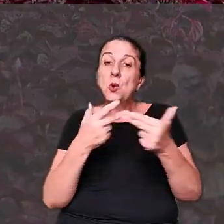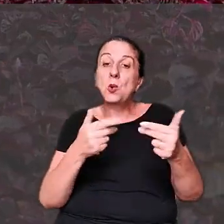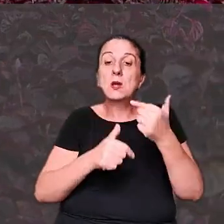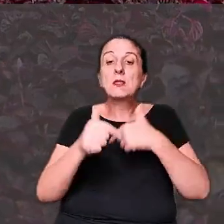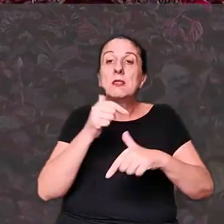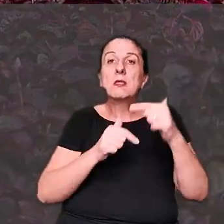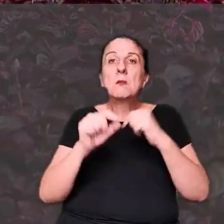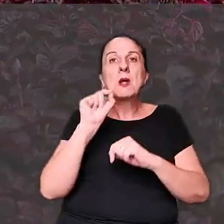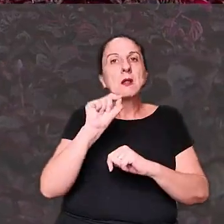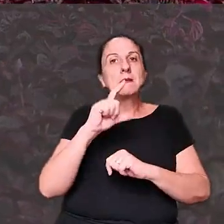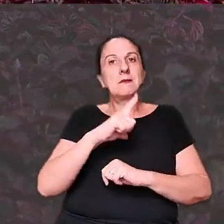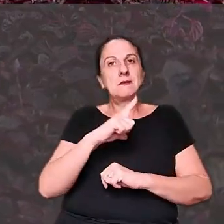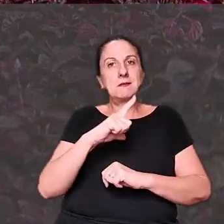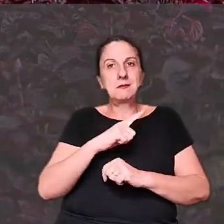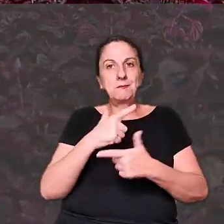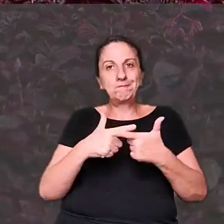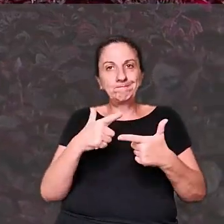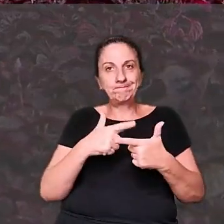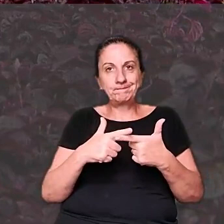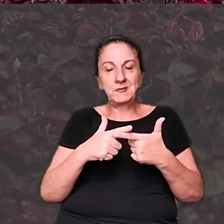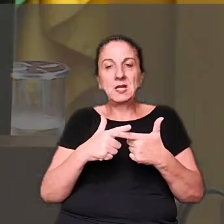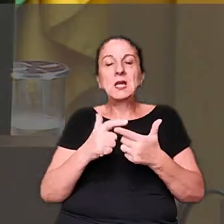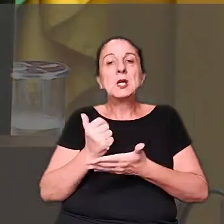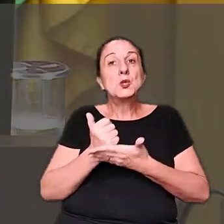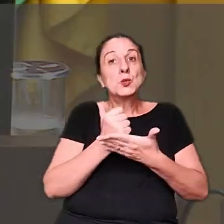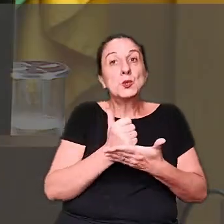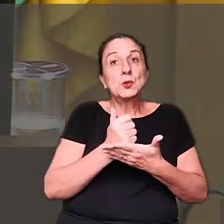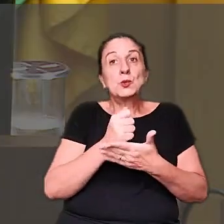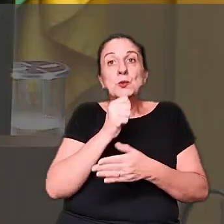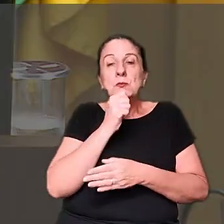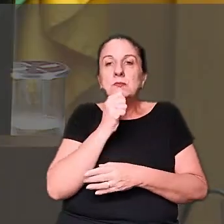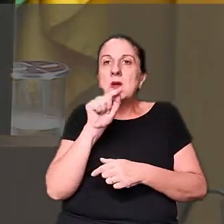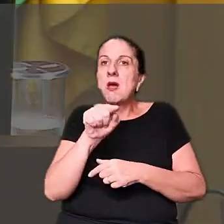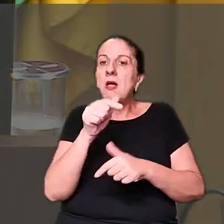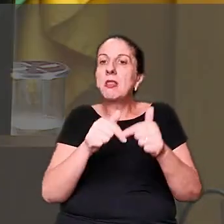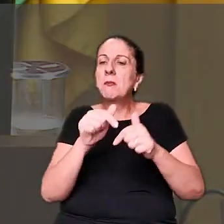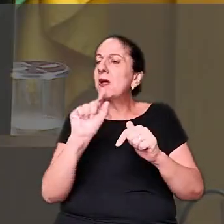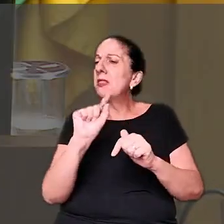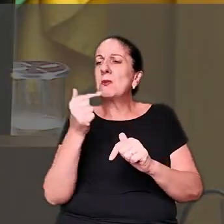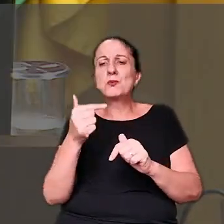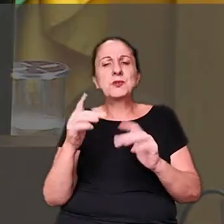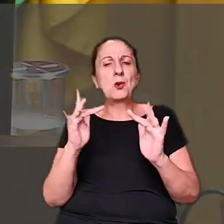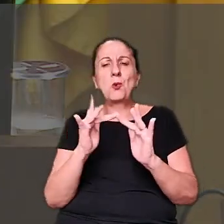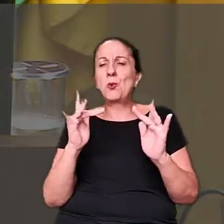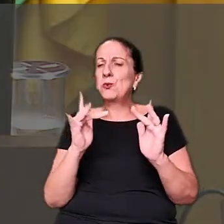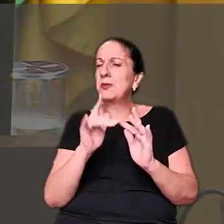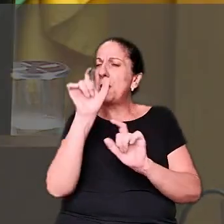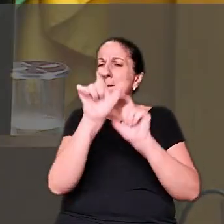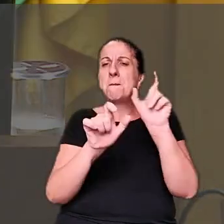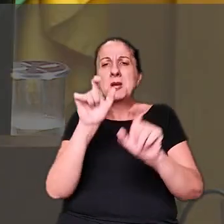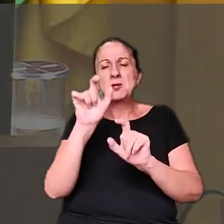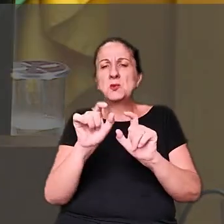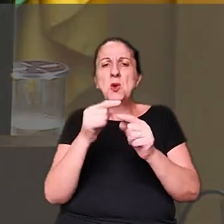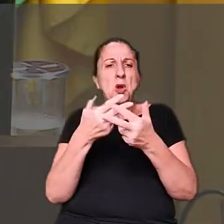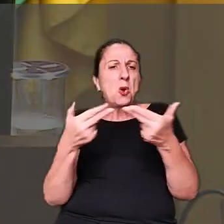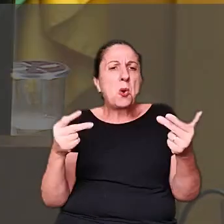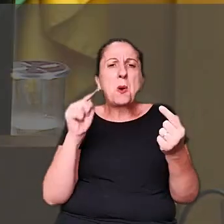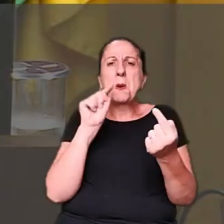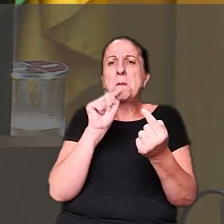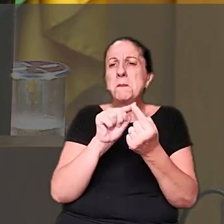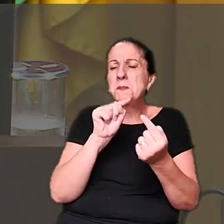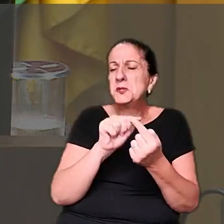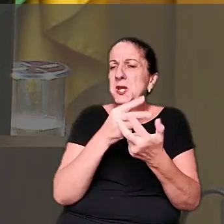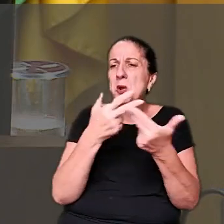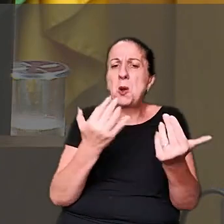as atividades e operações consideradas insalubres. Sustentou ainda que a trabalhadora não tinha contato permanente com pacientes